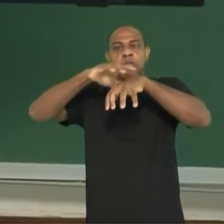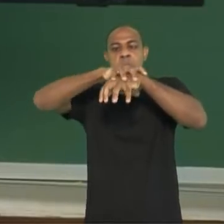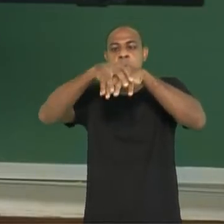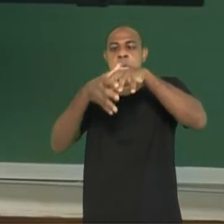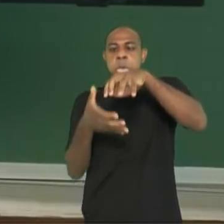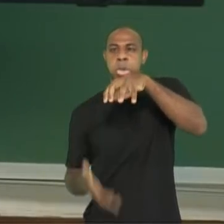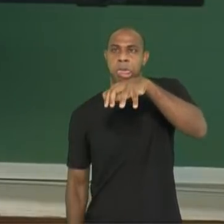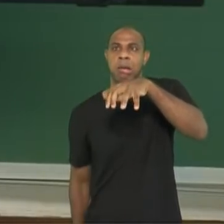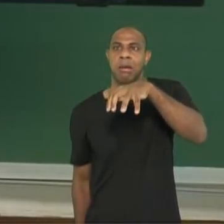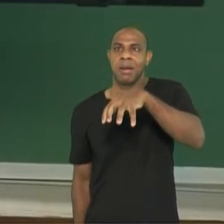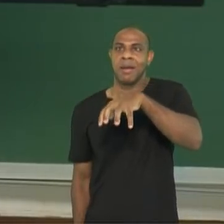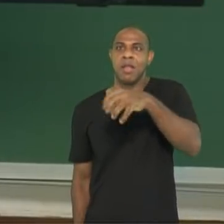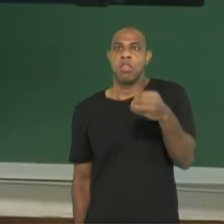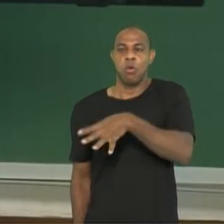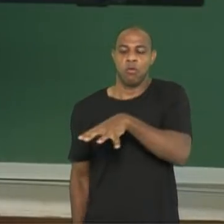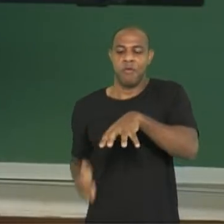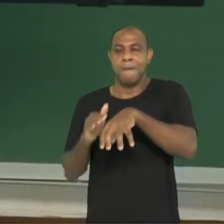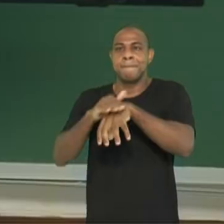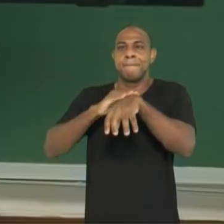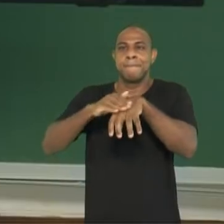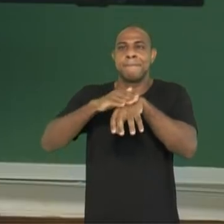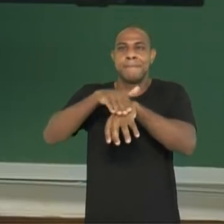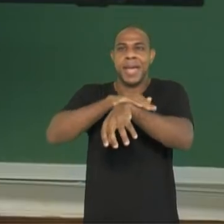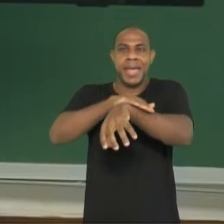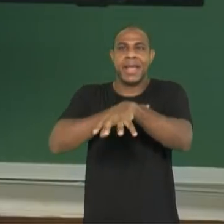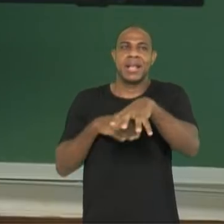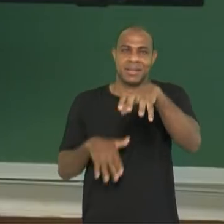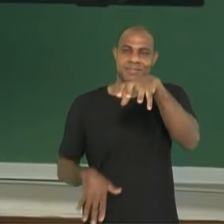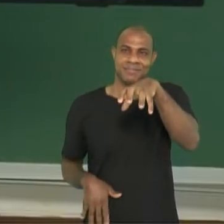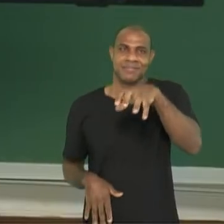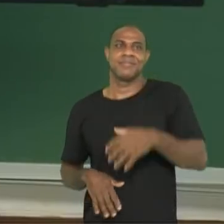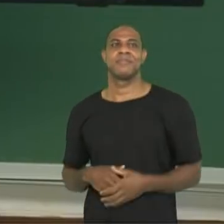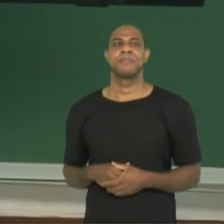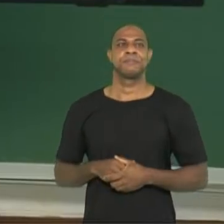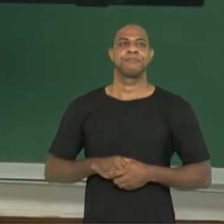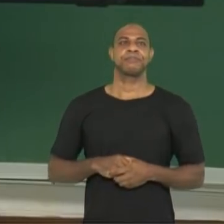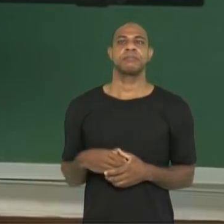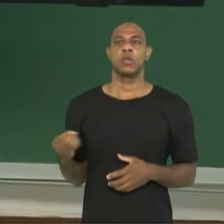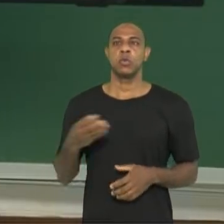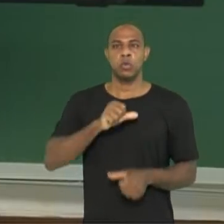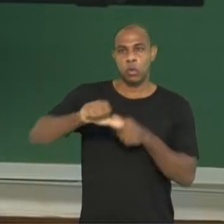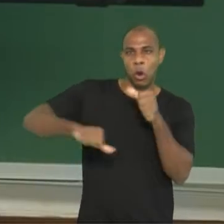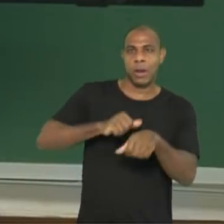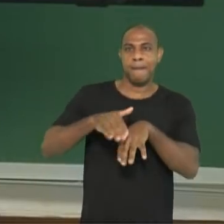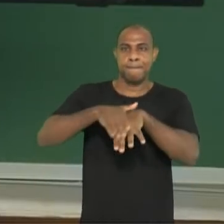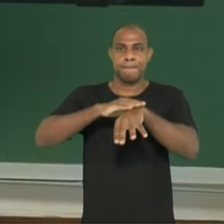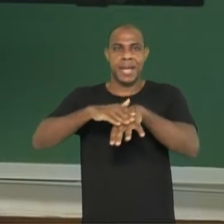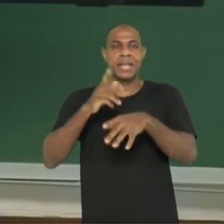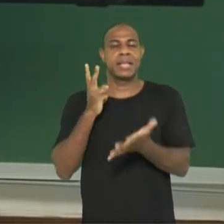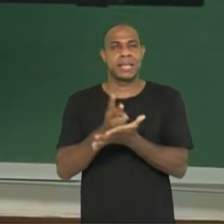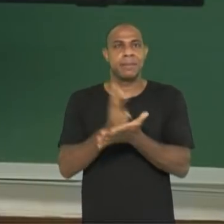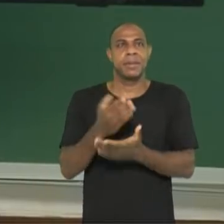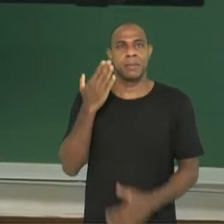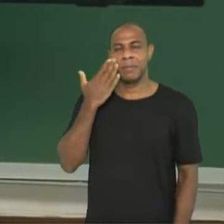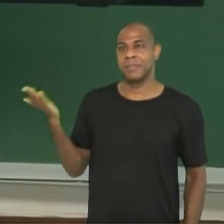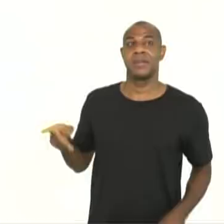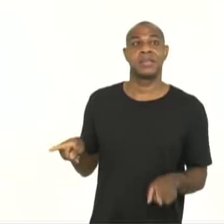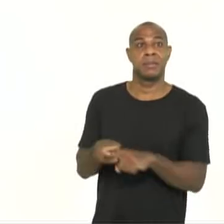fazendo ecdises. Anota esse nome que é importante. Além disso, os artrópodes